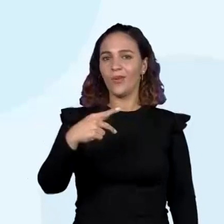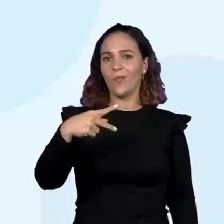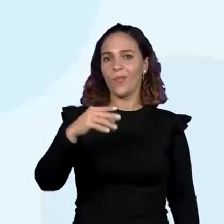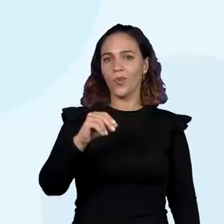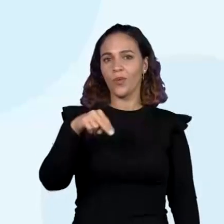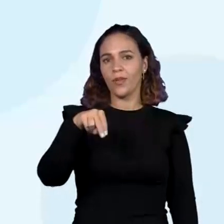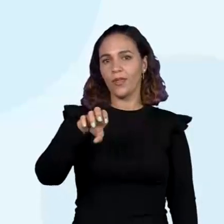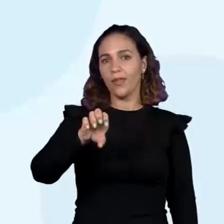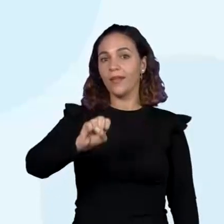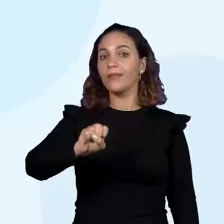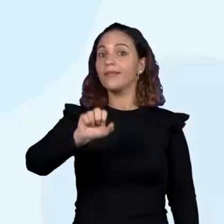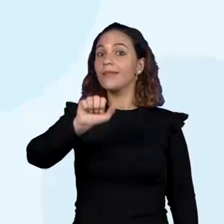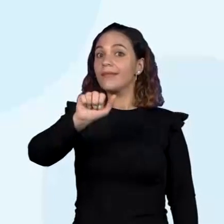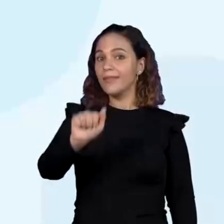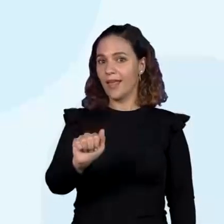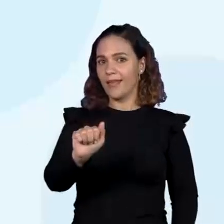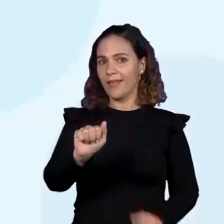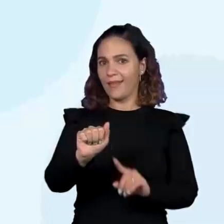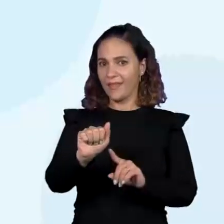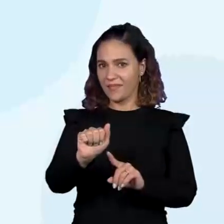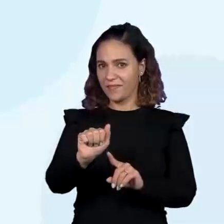japonesa com